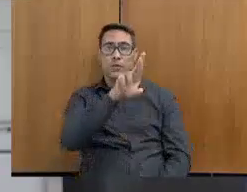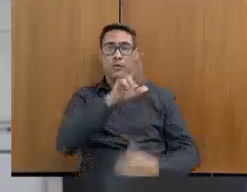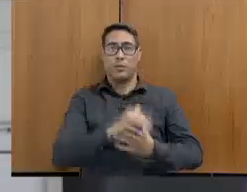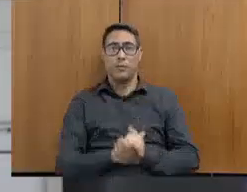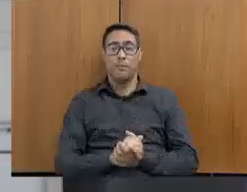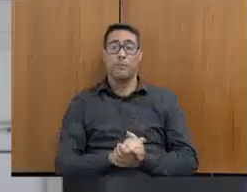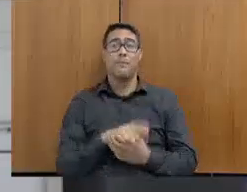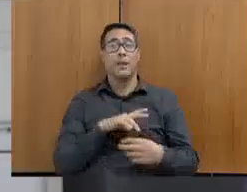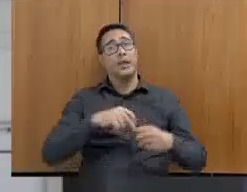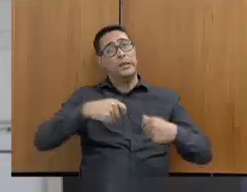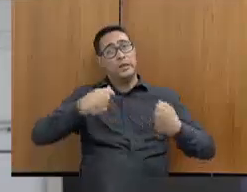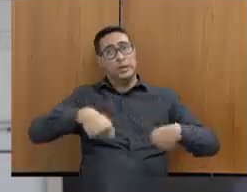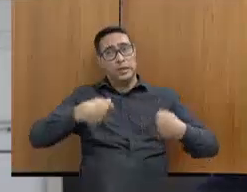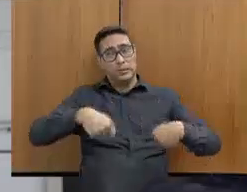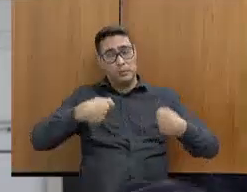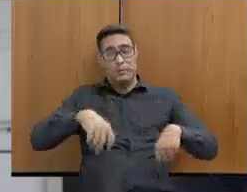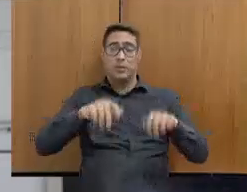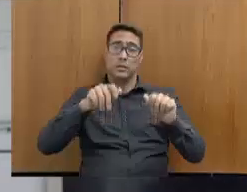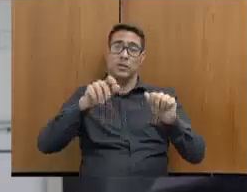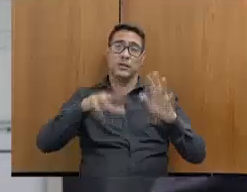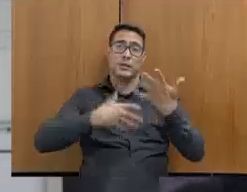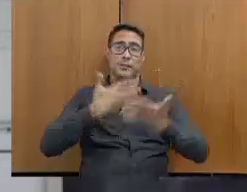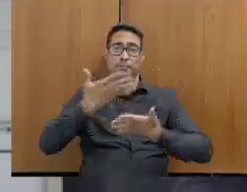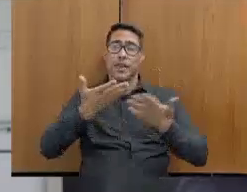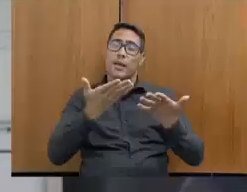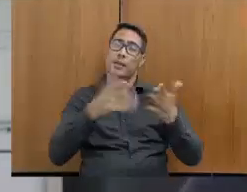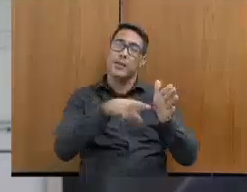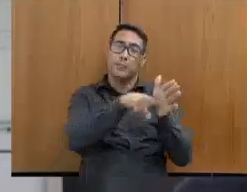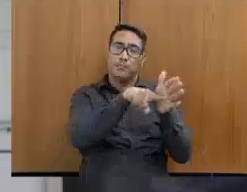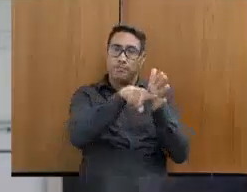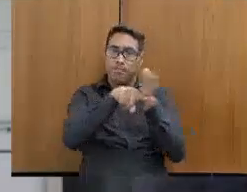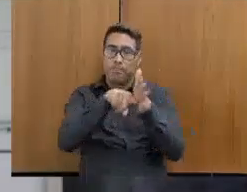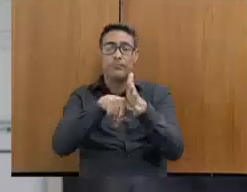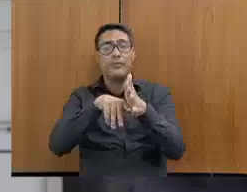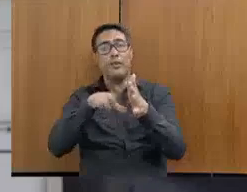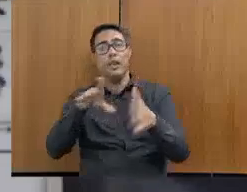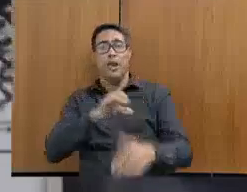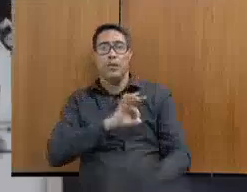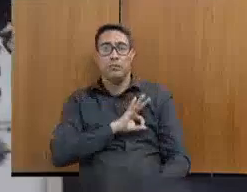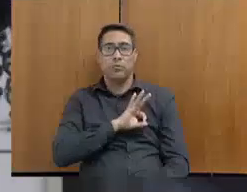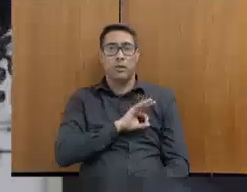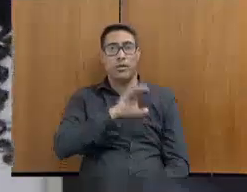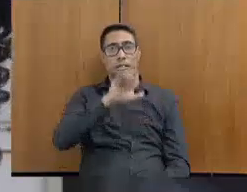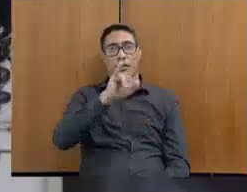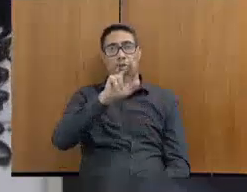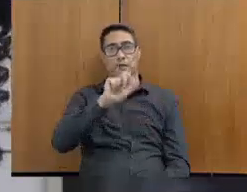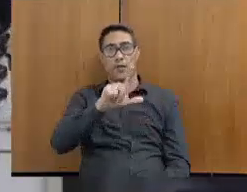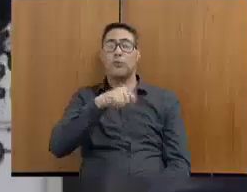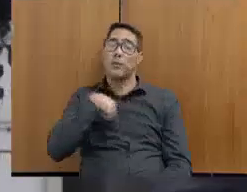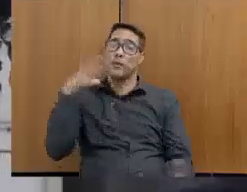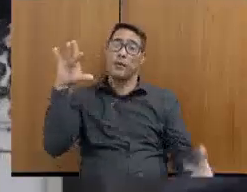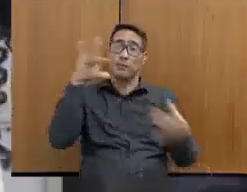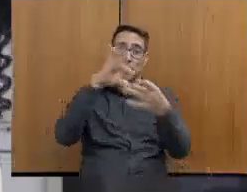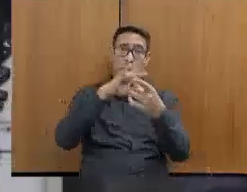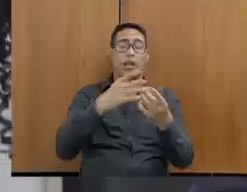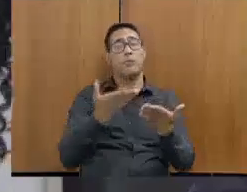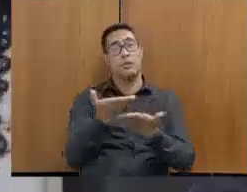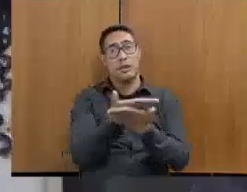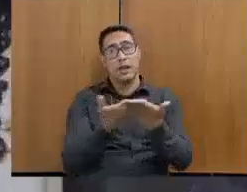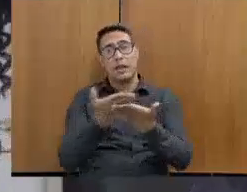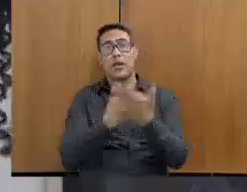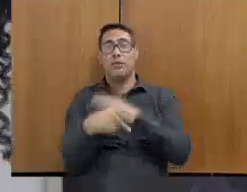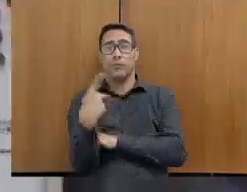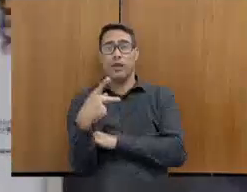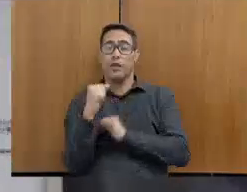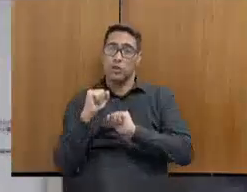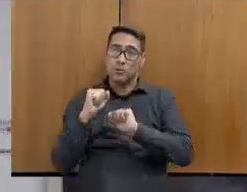dar andamento essas investigações e a polícia civil precisa ser parceira para te tratar isso e a gente pode ajudar